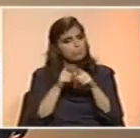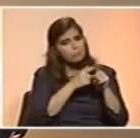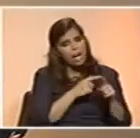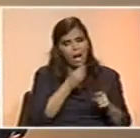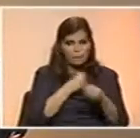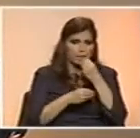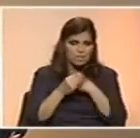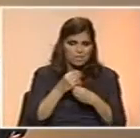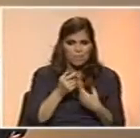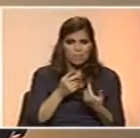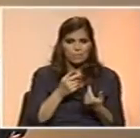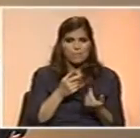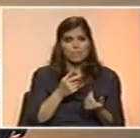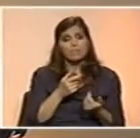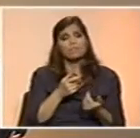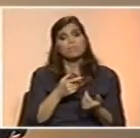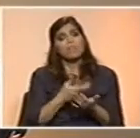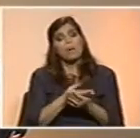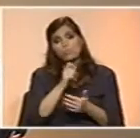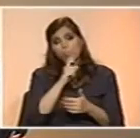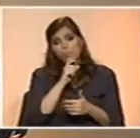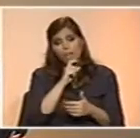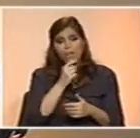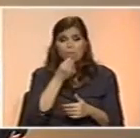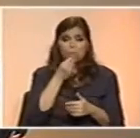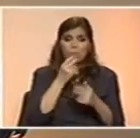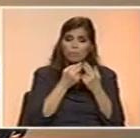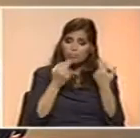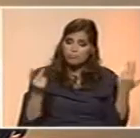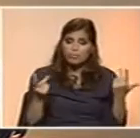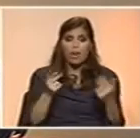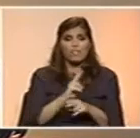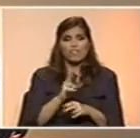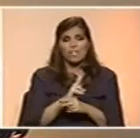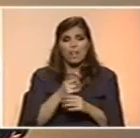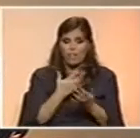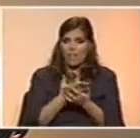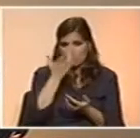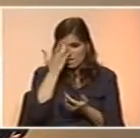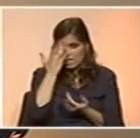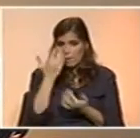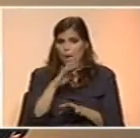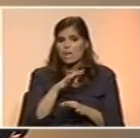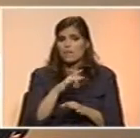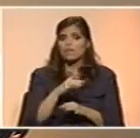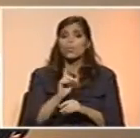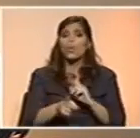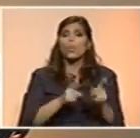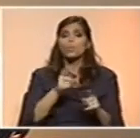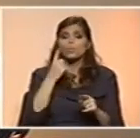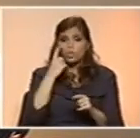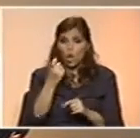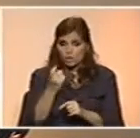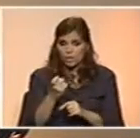permite, se calhar, variar a alimentação vegetariana e facilitar até, mas... O que se tem verificado é